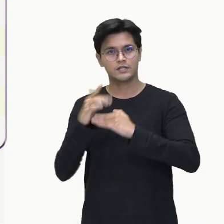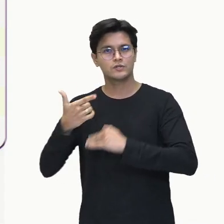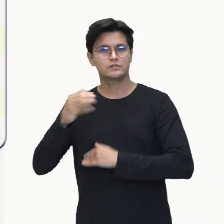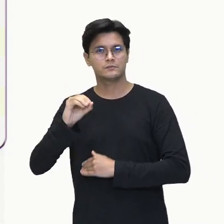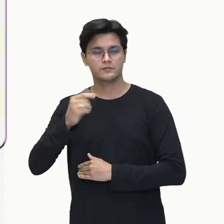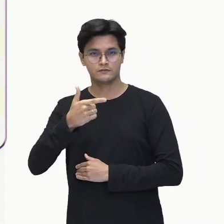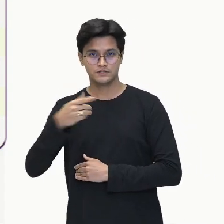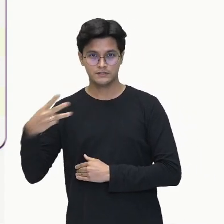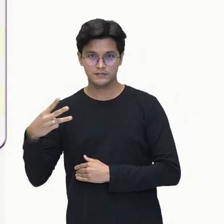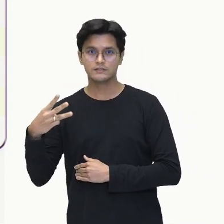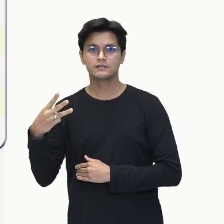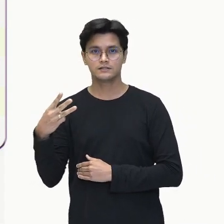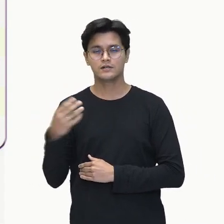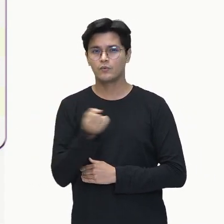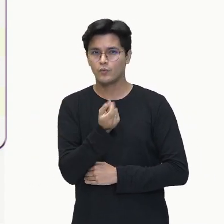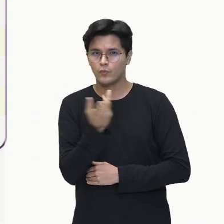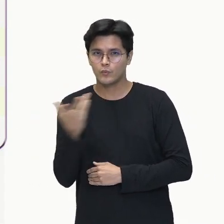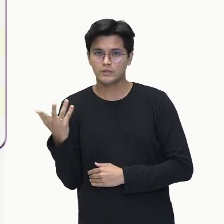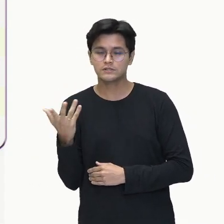números passaram para